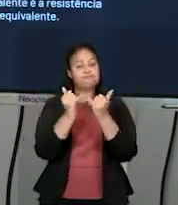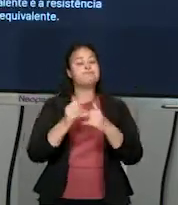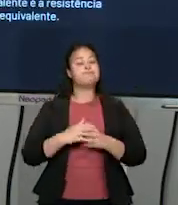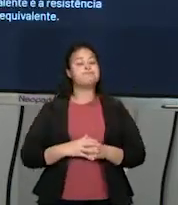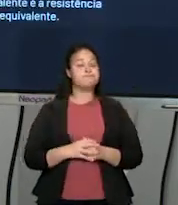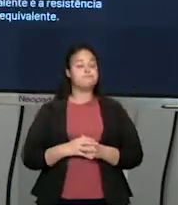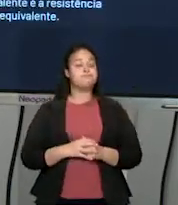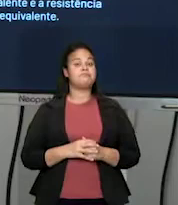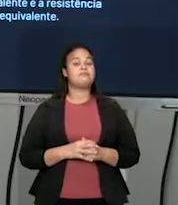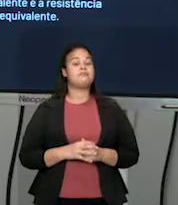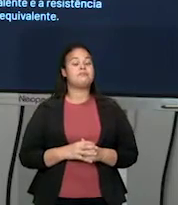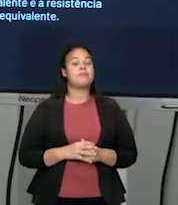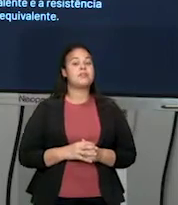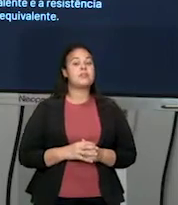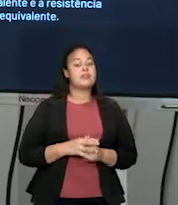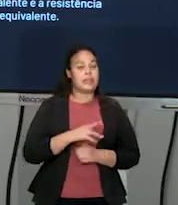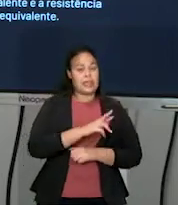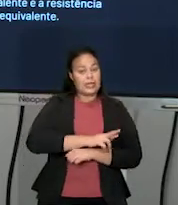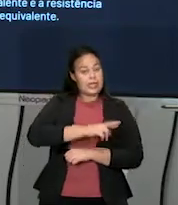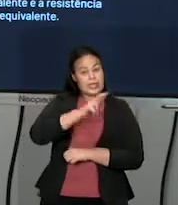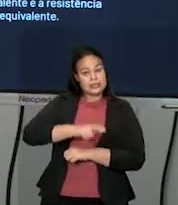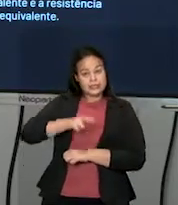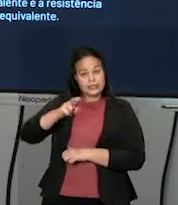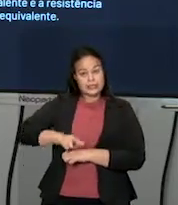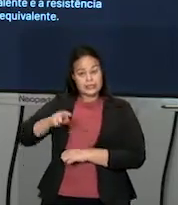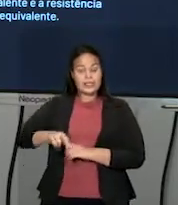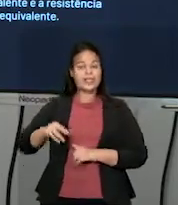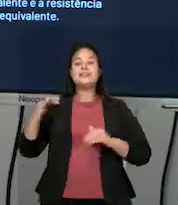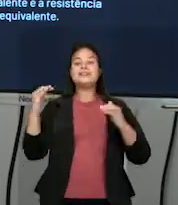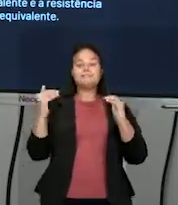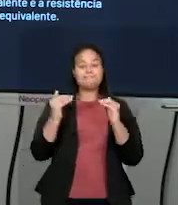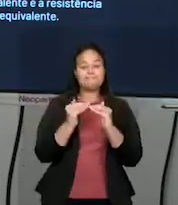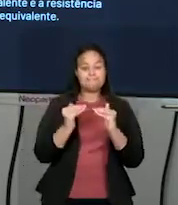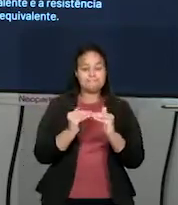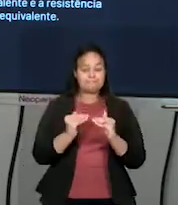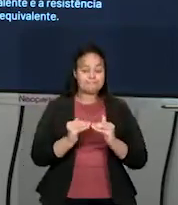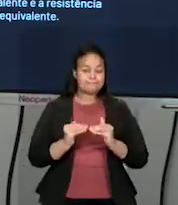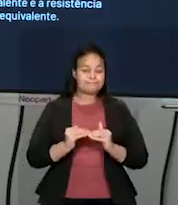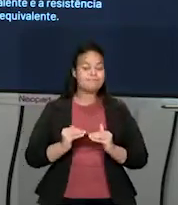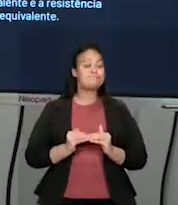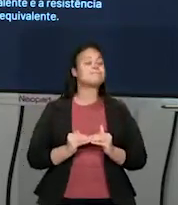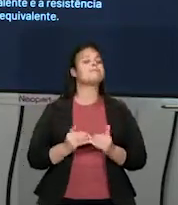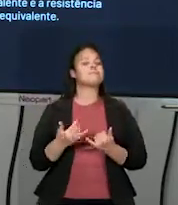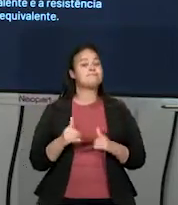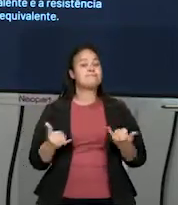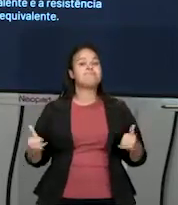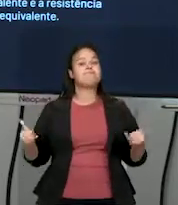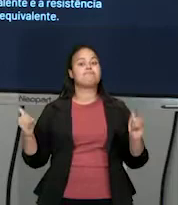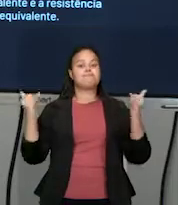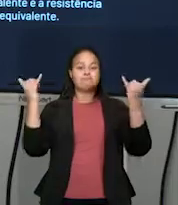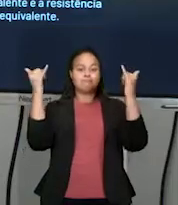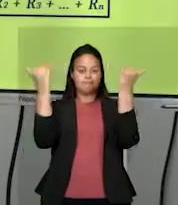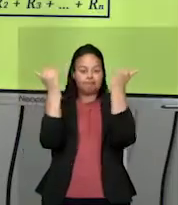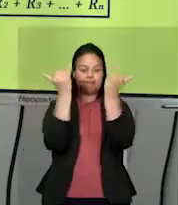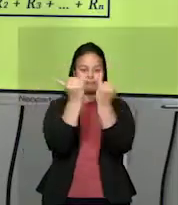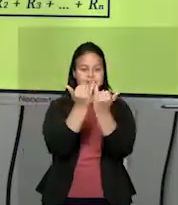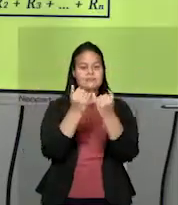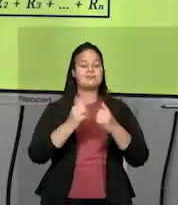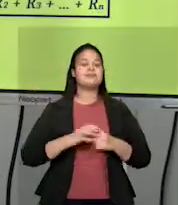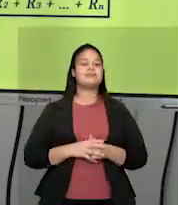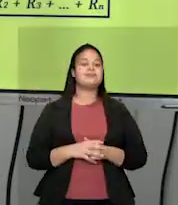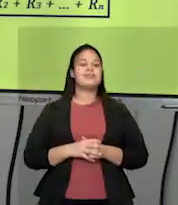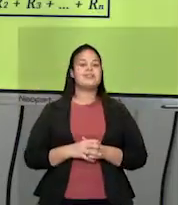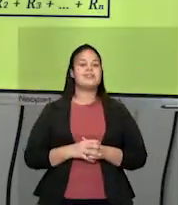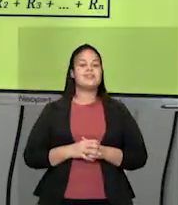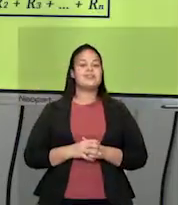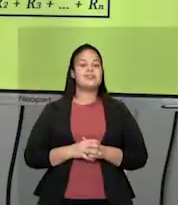E a resistência equivalente é a resistência elétrica desse resistor equivalente.